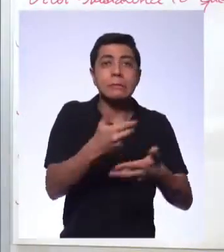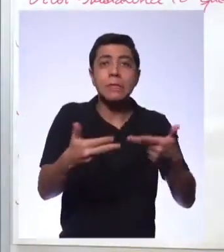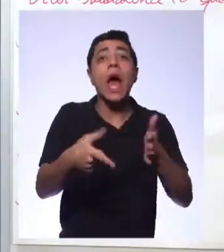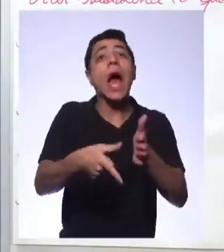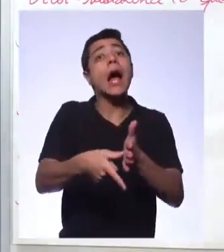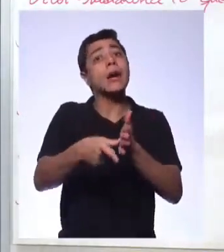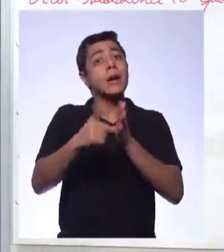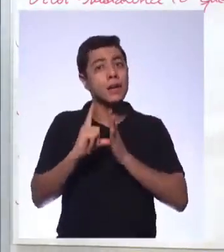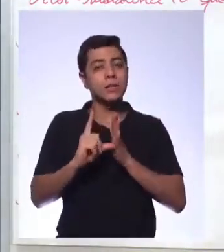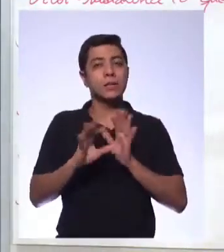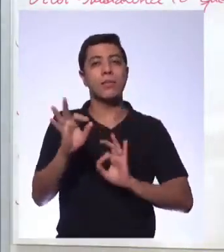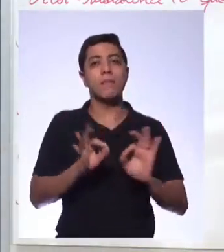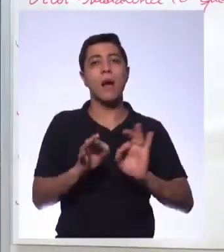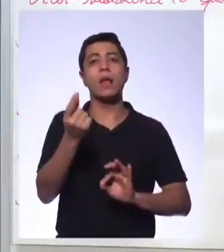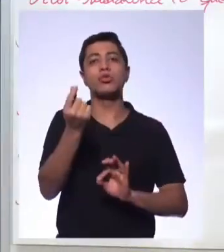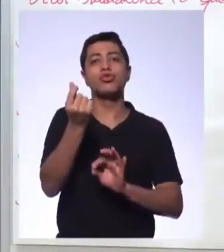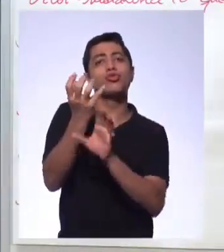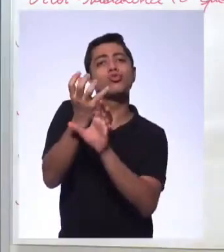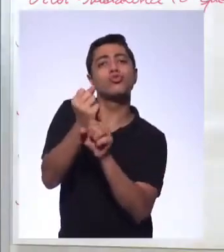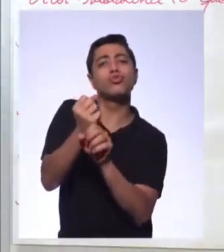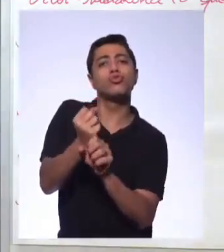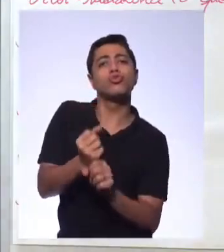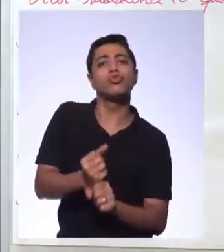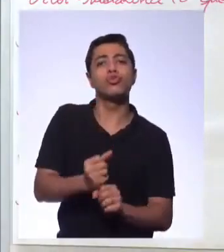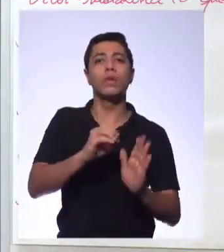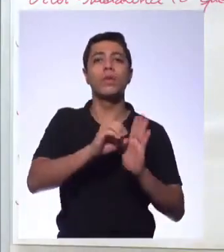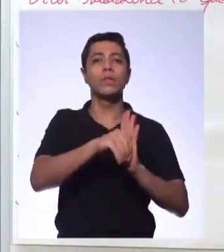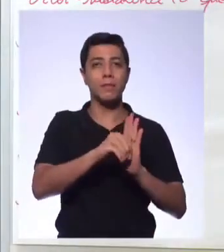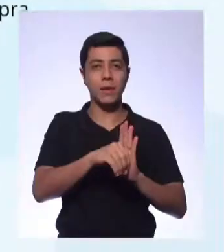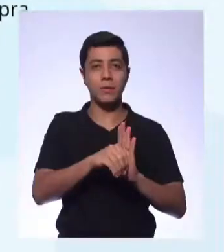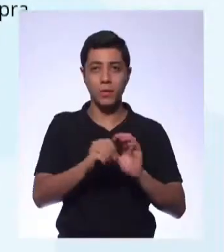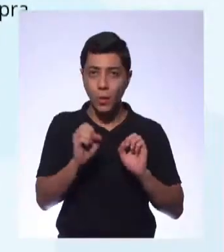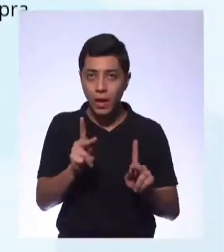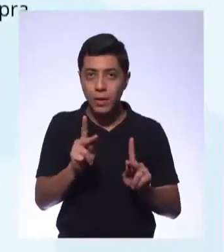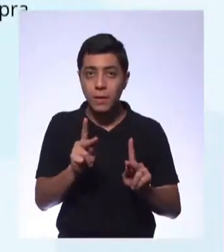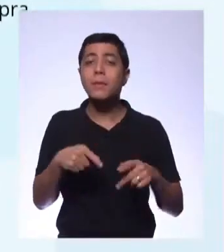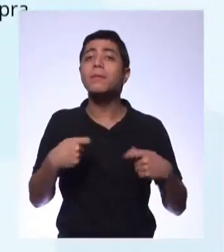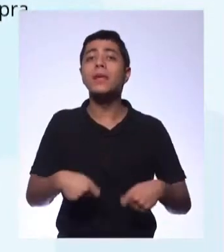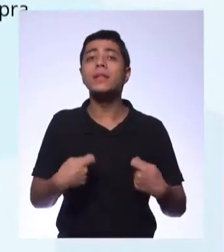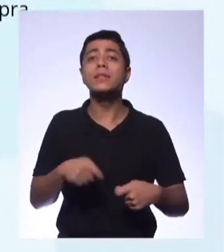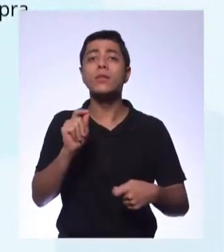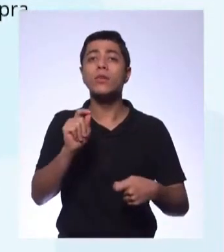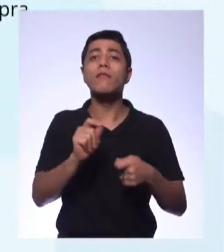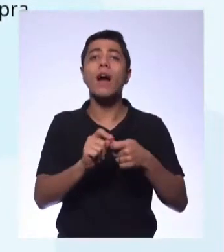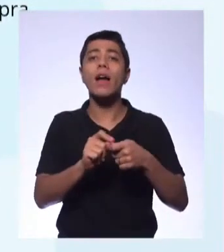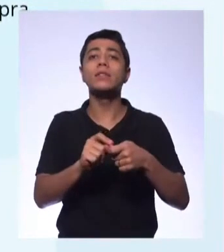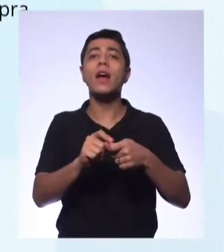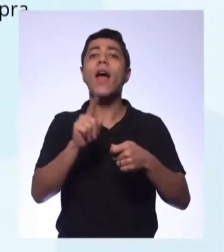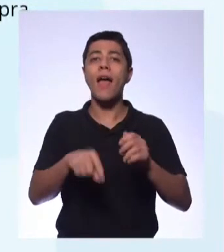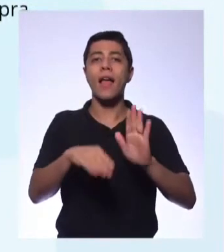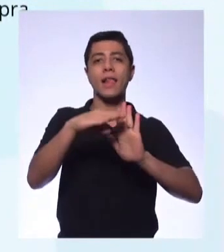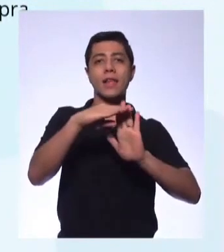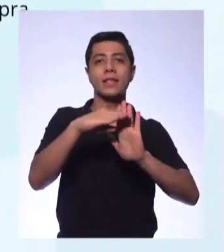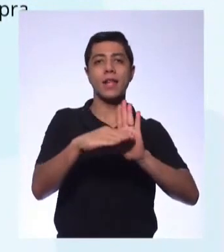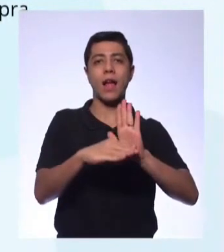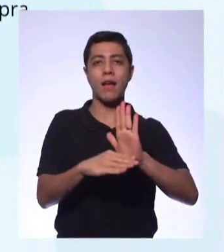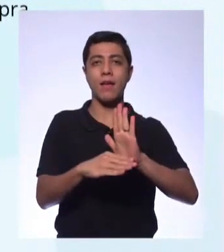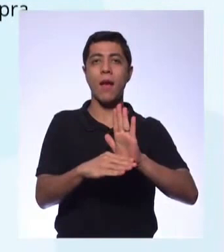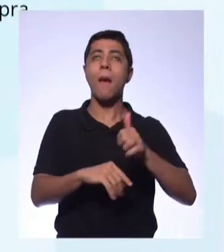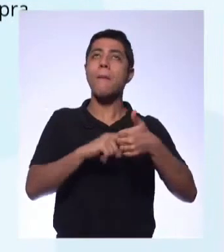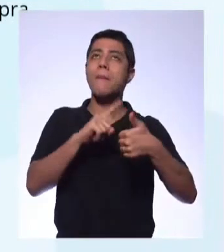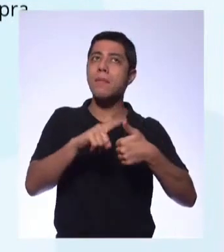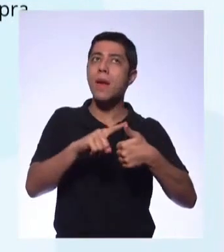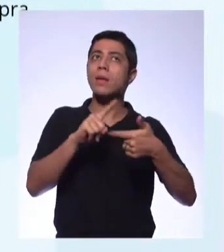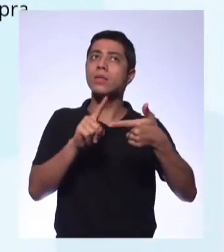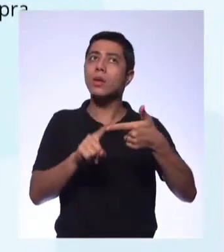faz o orçamento, tá? Então, é comum que a gente adote um chamado checklist, em que a gente vai detalhar os recursos humanos e